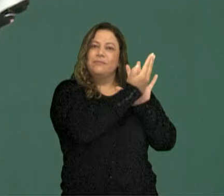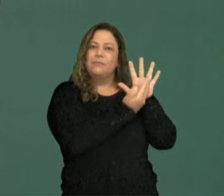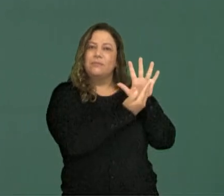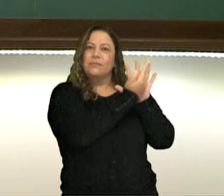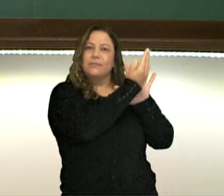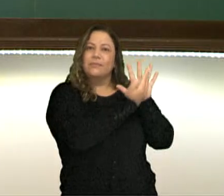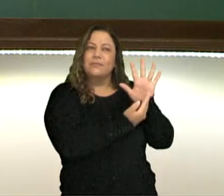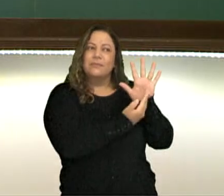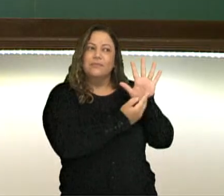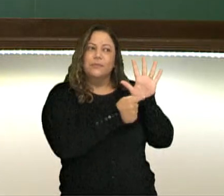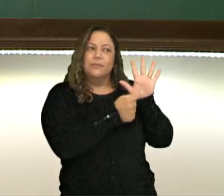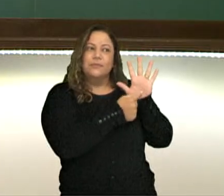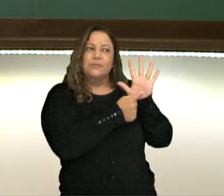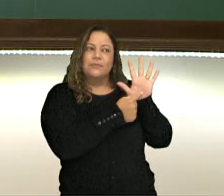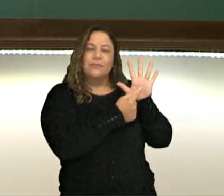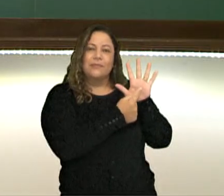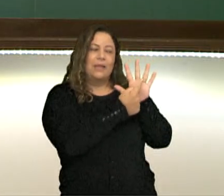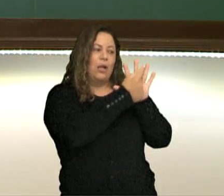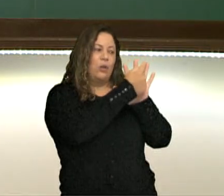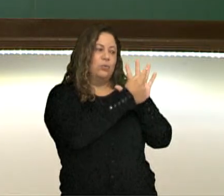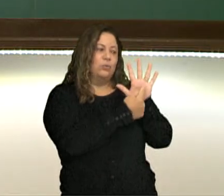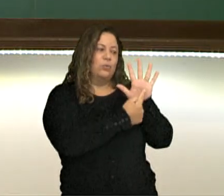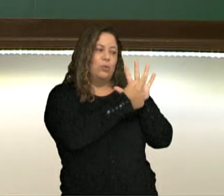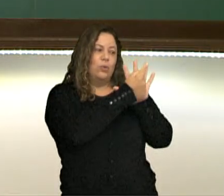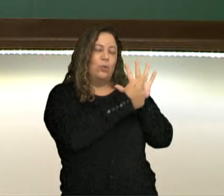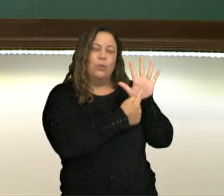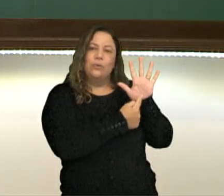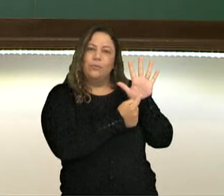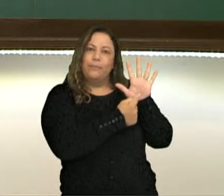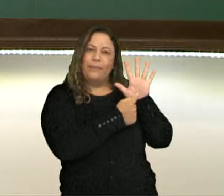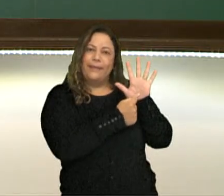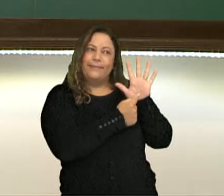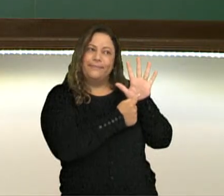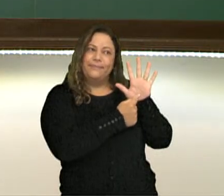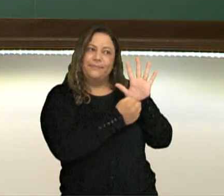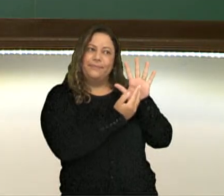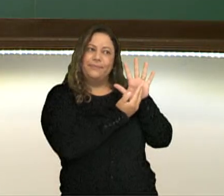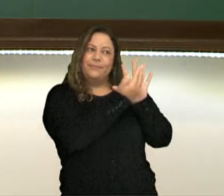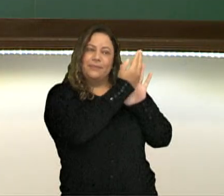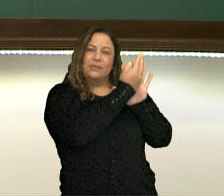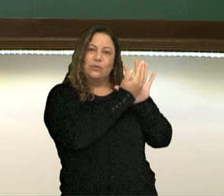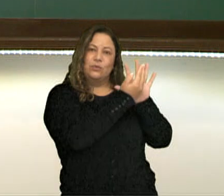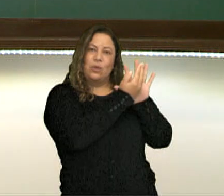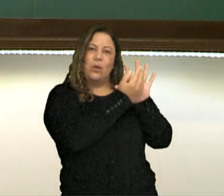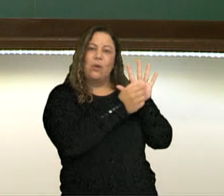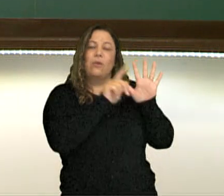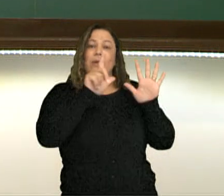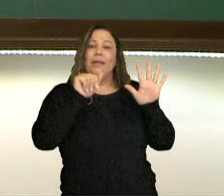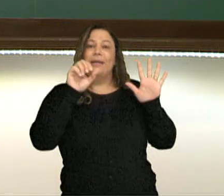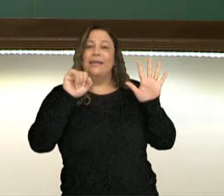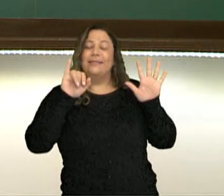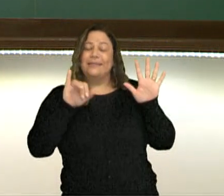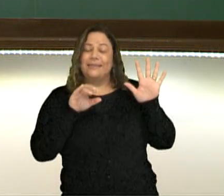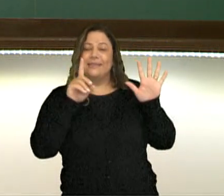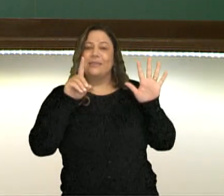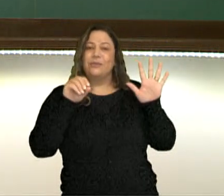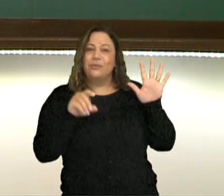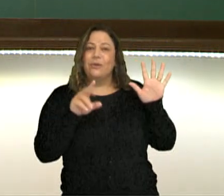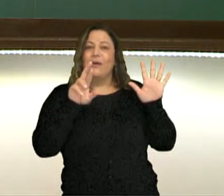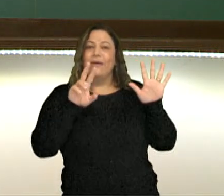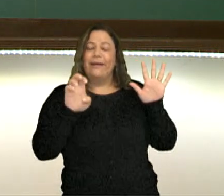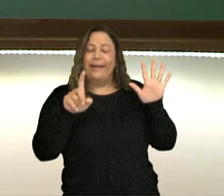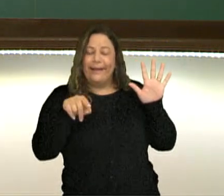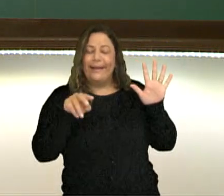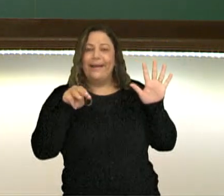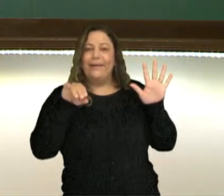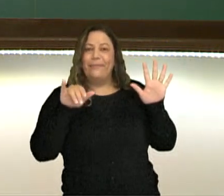clave de Sol vai estar na segunda linha. Então, aqui a gente tem Sol, Lá, Si, Dó, Ré,